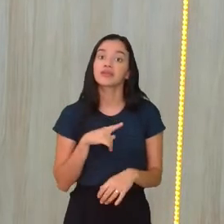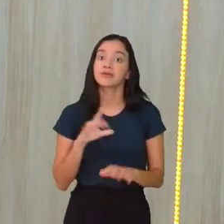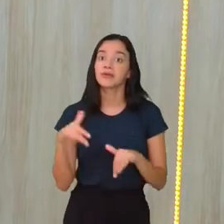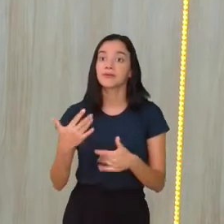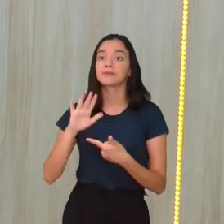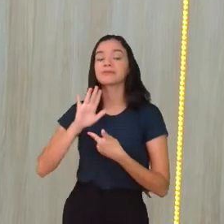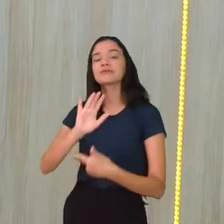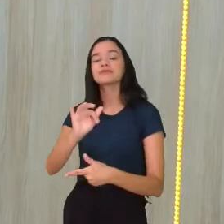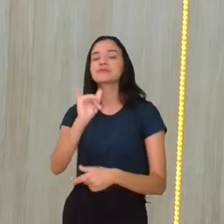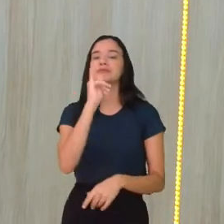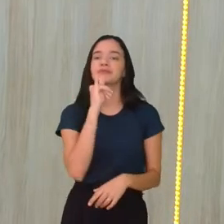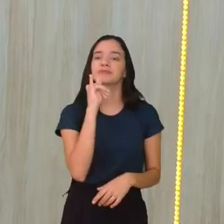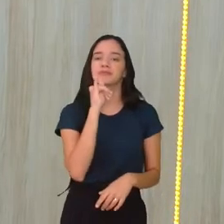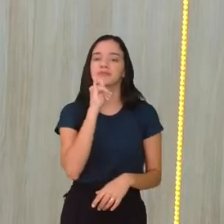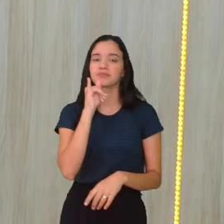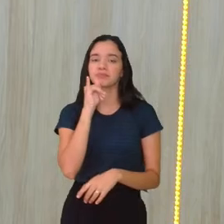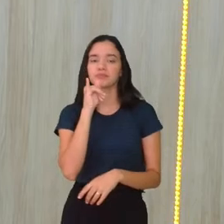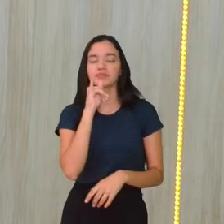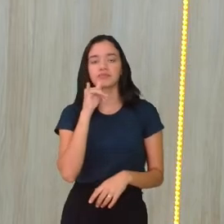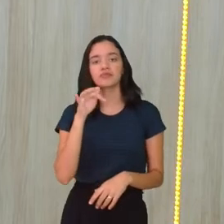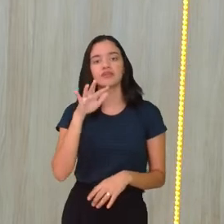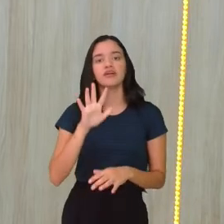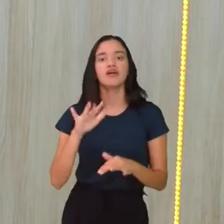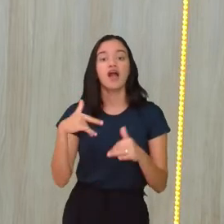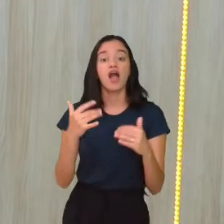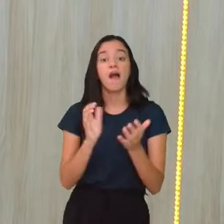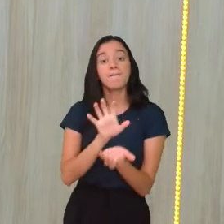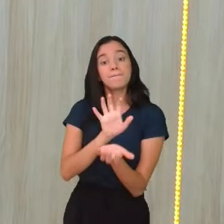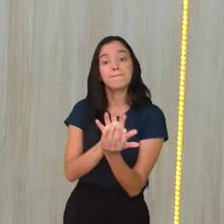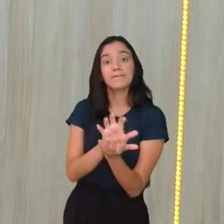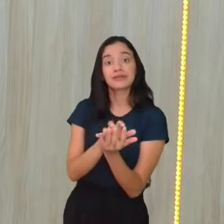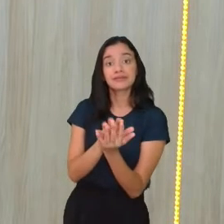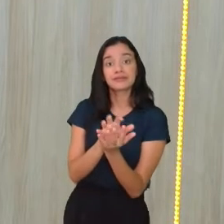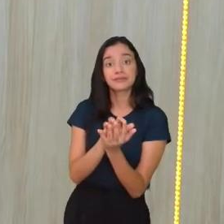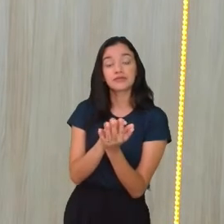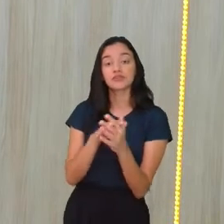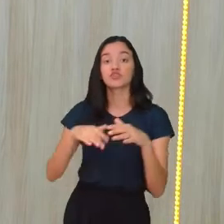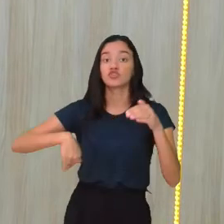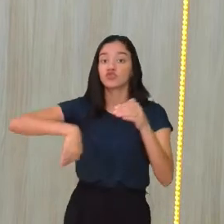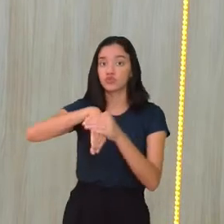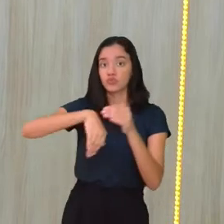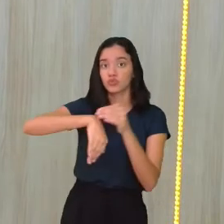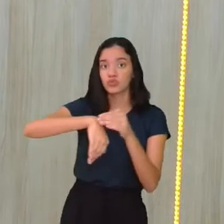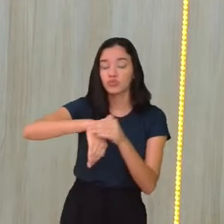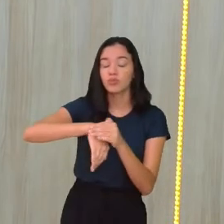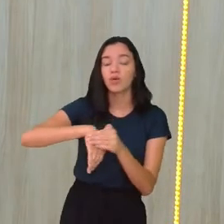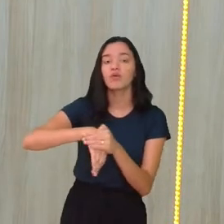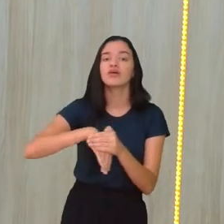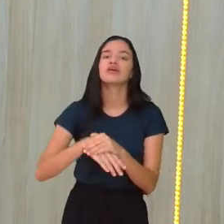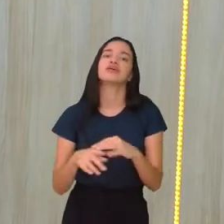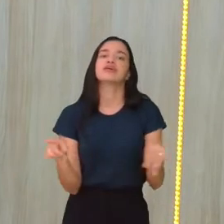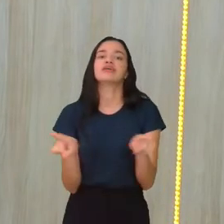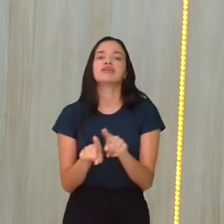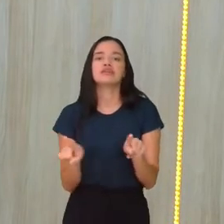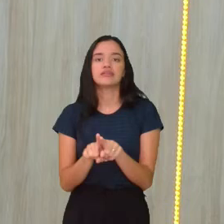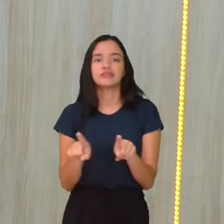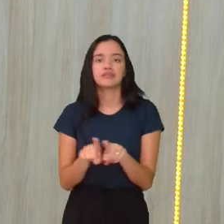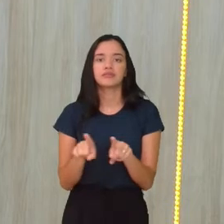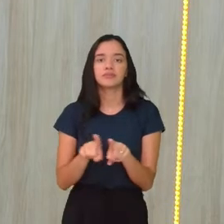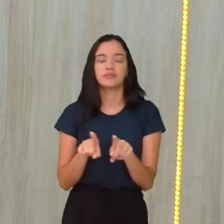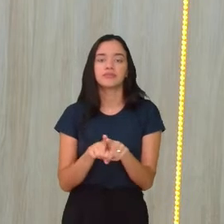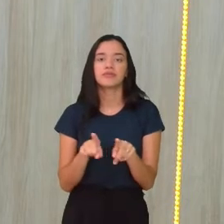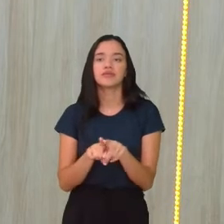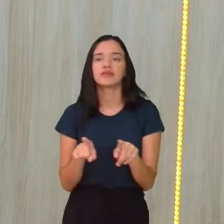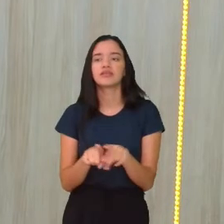eu trouxe aí como exemplo a Federação Pernambucana de Futebol, né? E a Federação Pernambucana